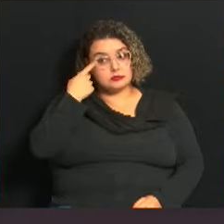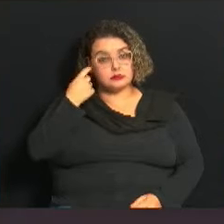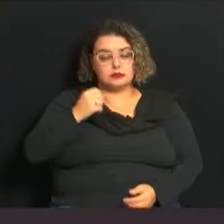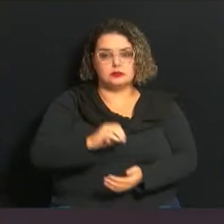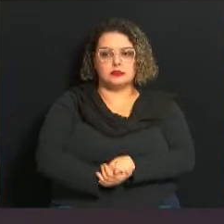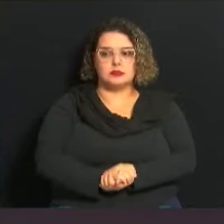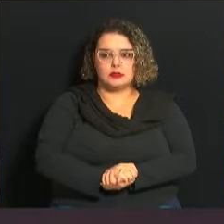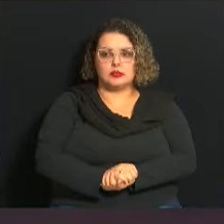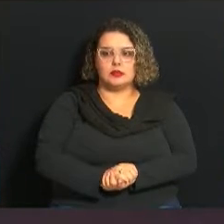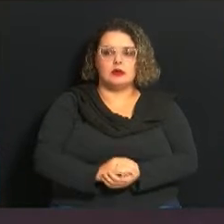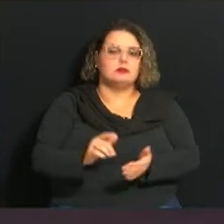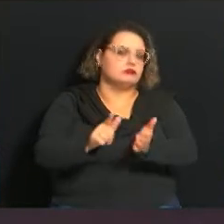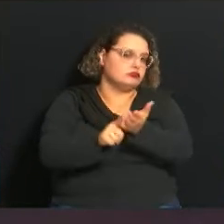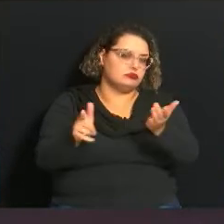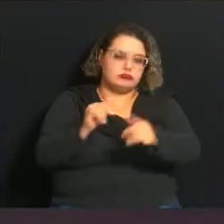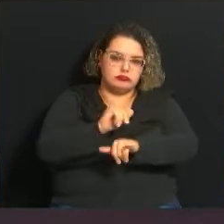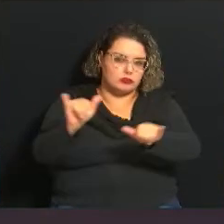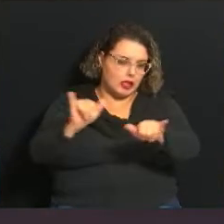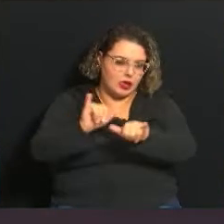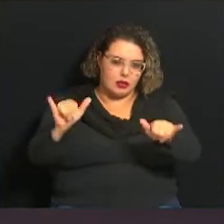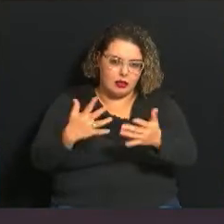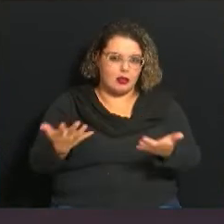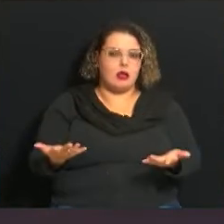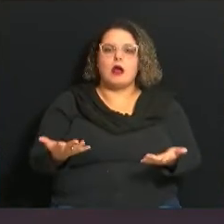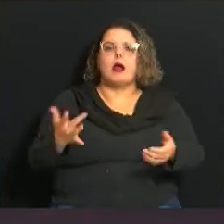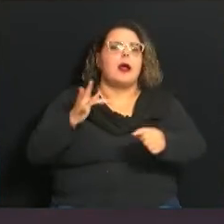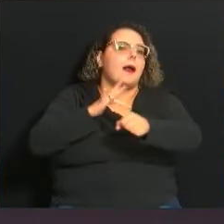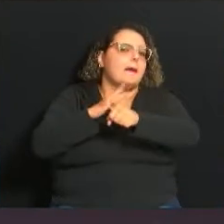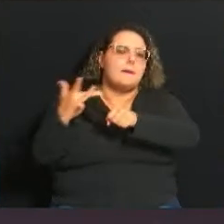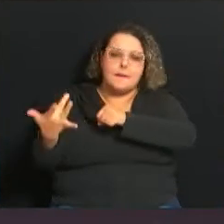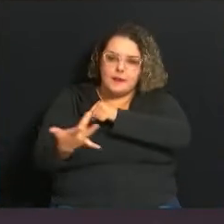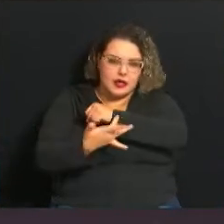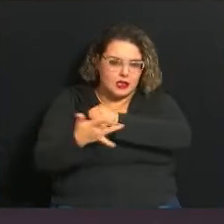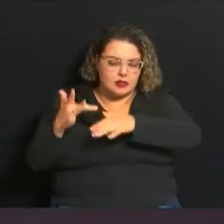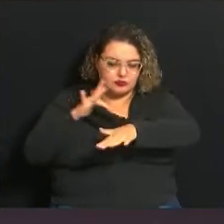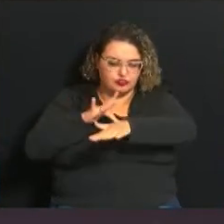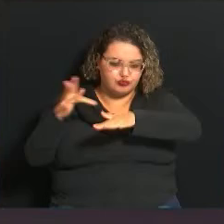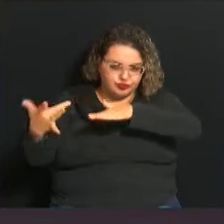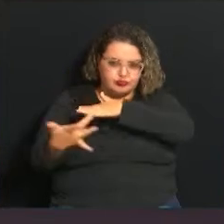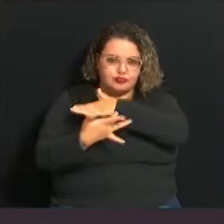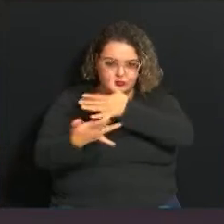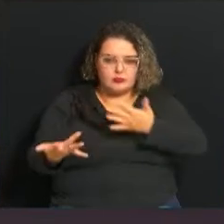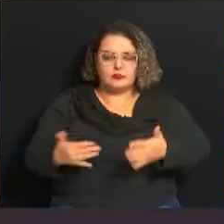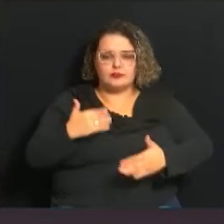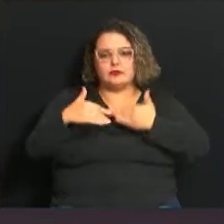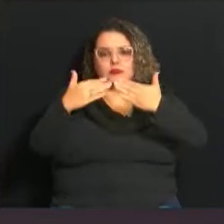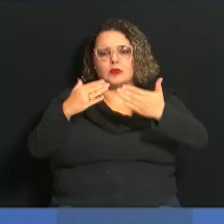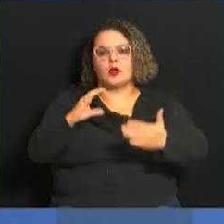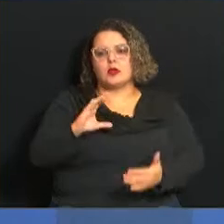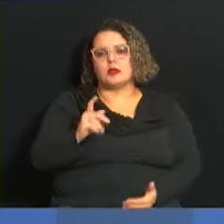instrumentos de mídia, redes de mídia. Então, esse é o objetivo da construção dessa CPI.